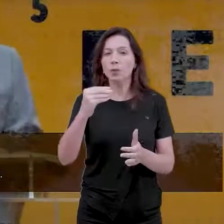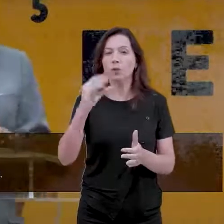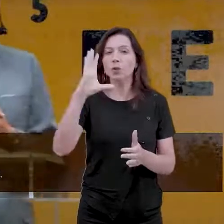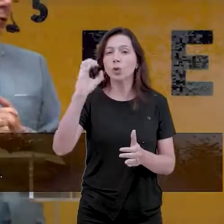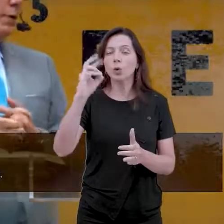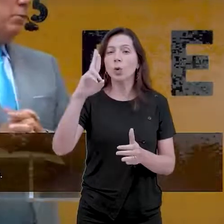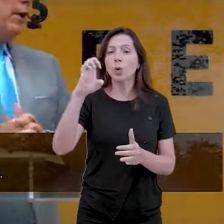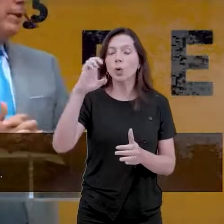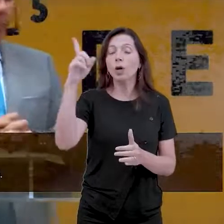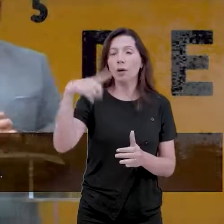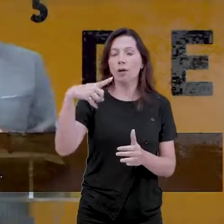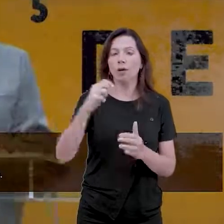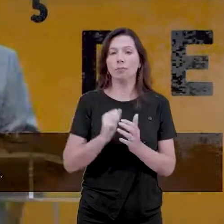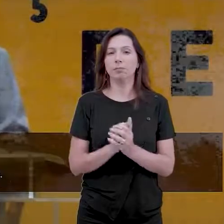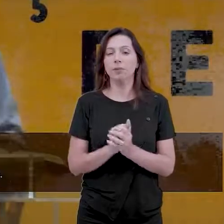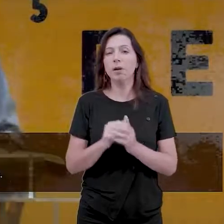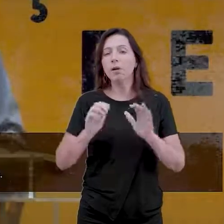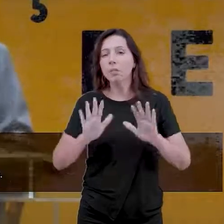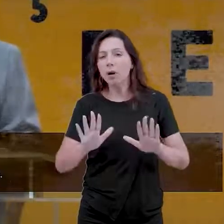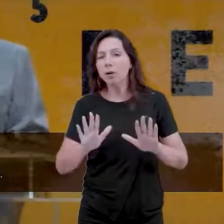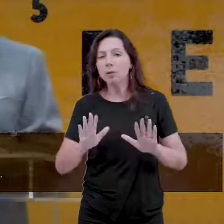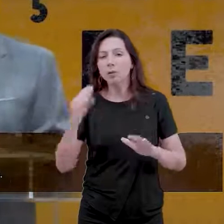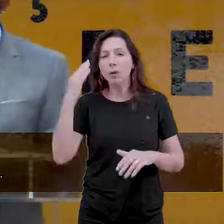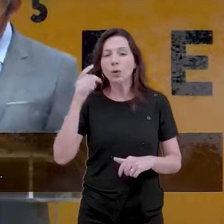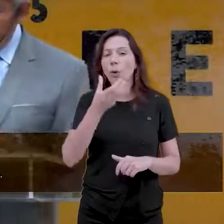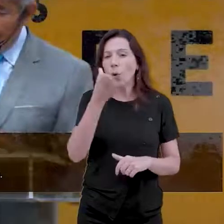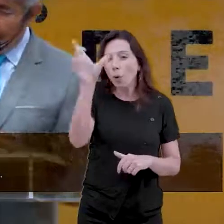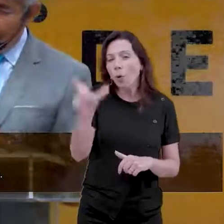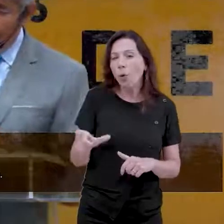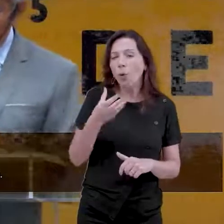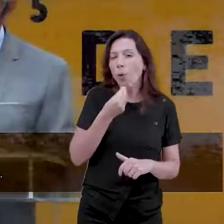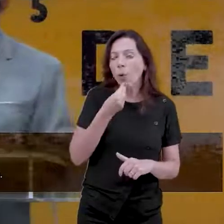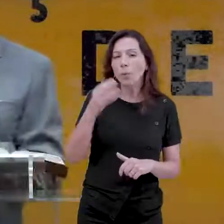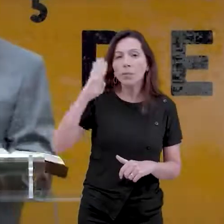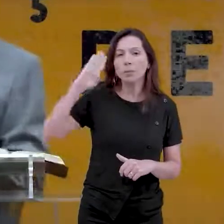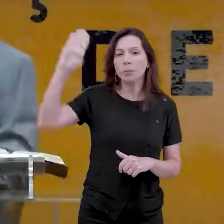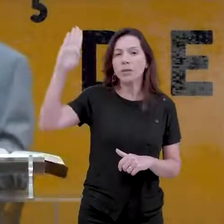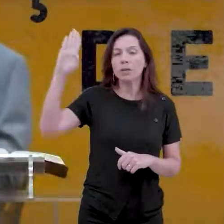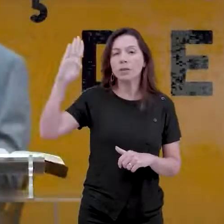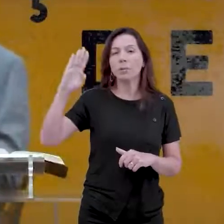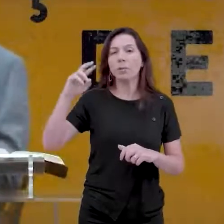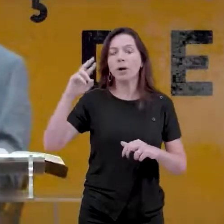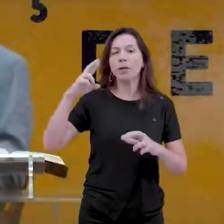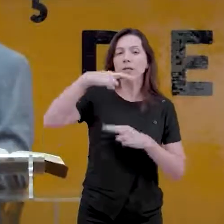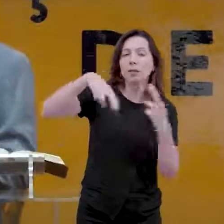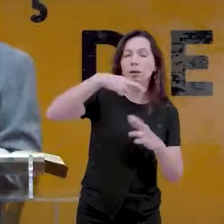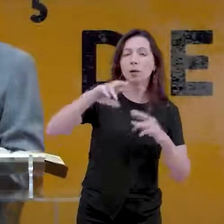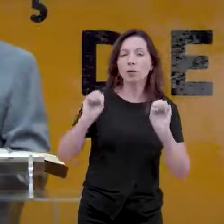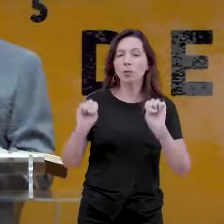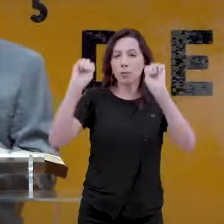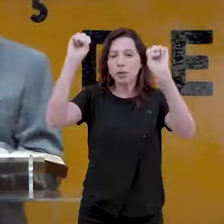de Coré, muito embora alguns reformadores, como Lutero, Calvino e